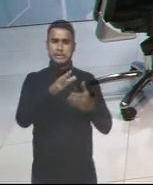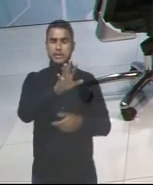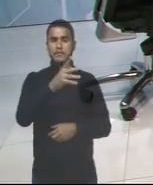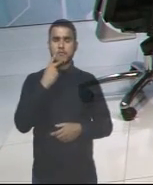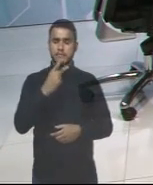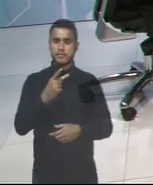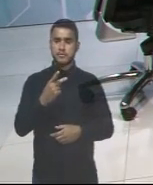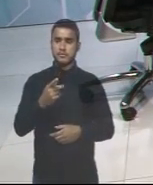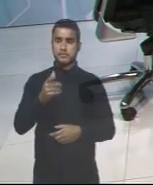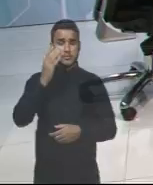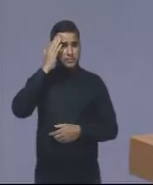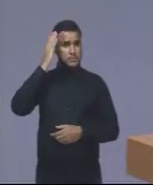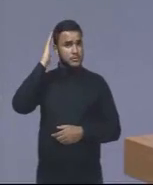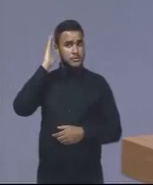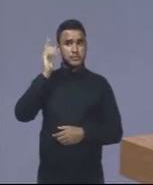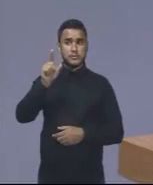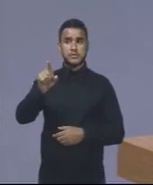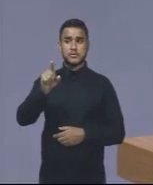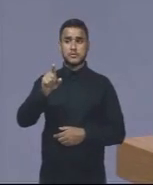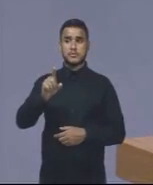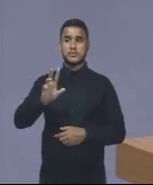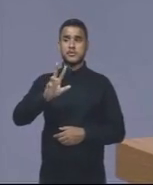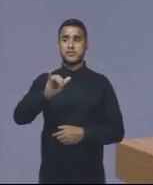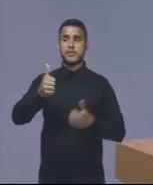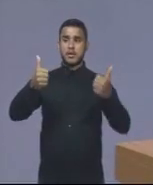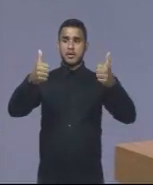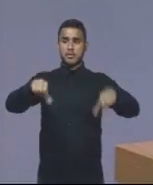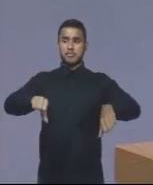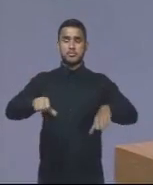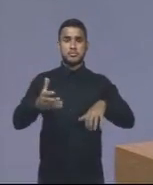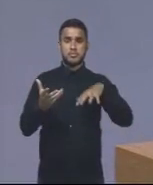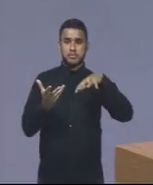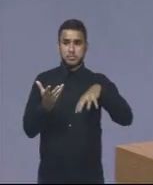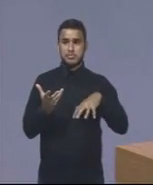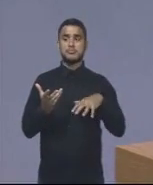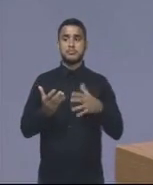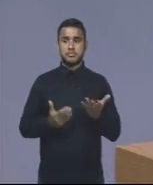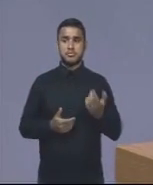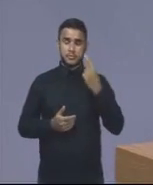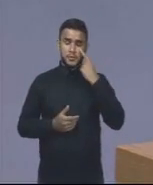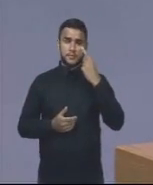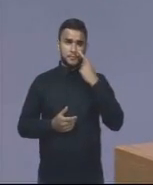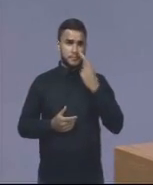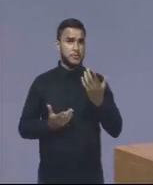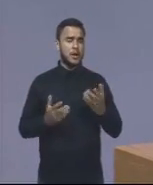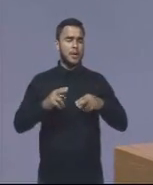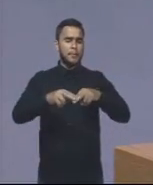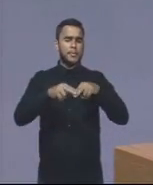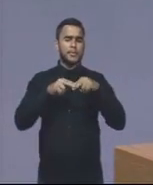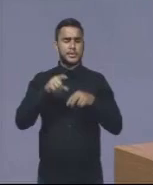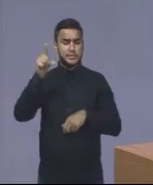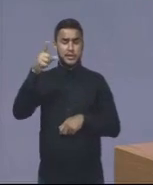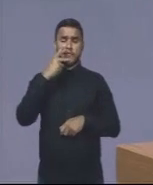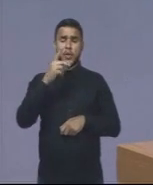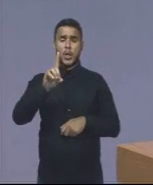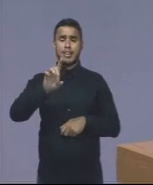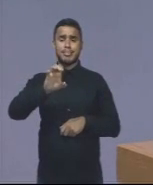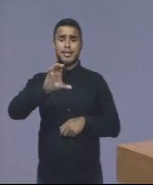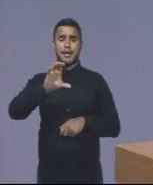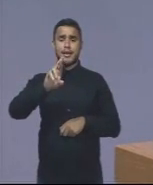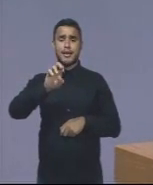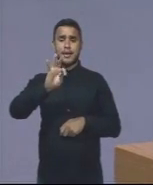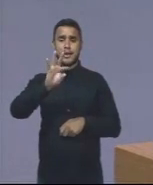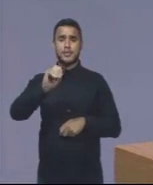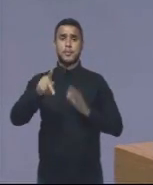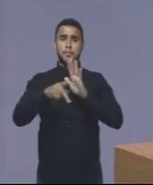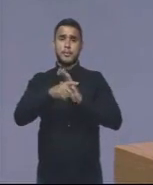esse decreto sabendo que está derrotado na pretensão dele da reforma da Previdência. Obviamente. O povo não quer saber